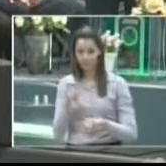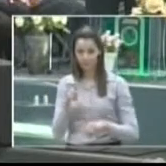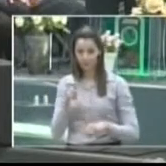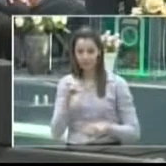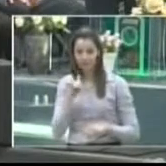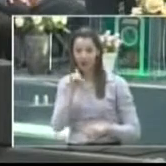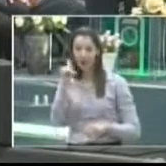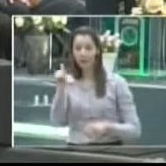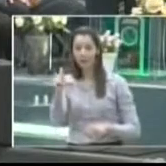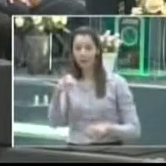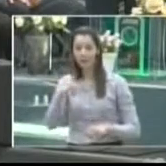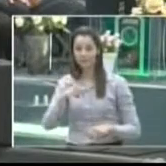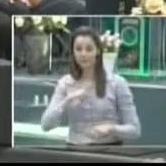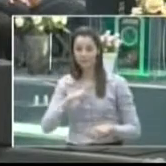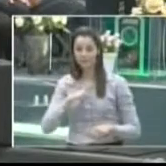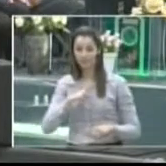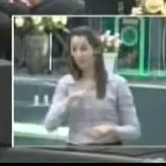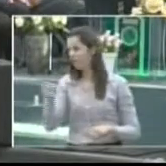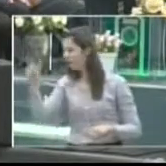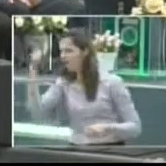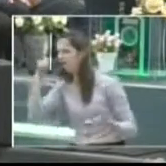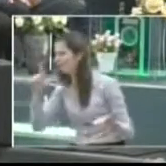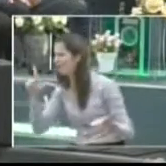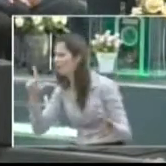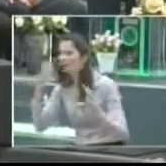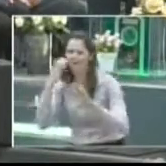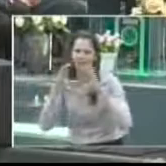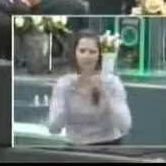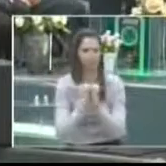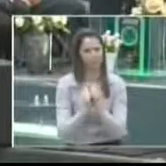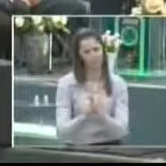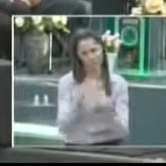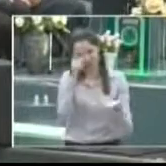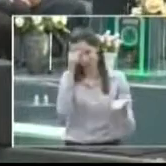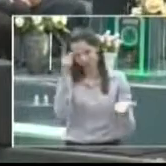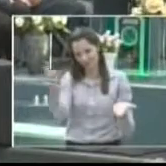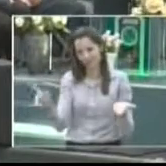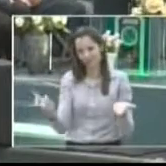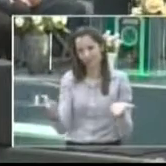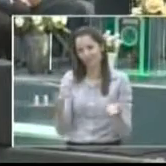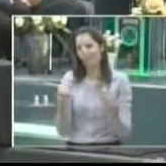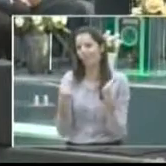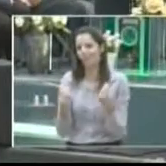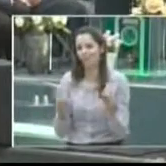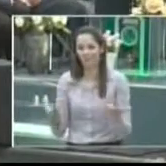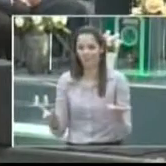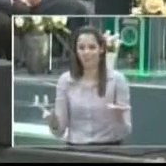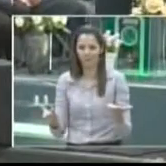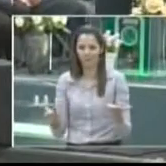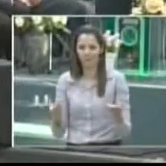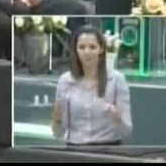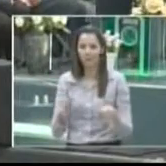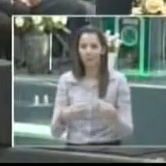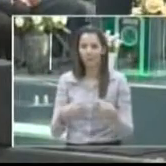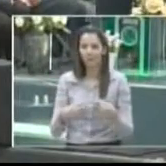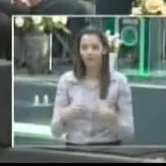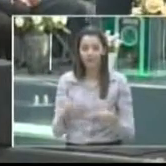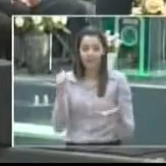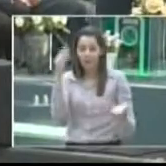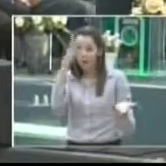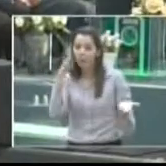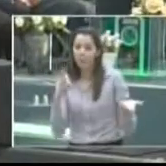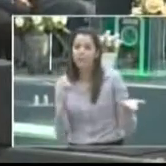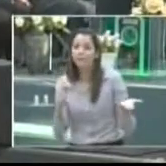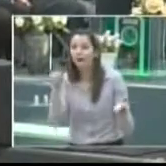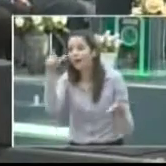eles que vocês não conseguiram fazer isso. Dann werden die Brasilianer in Deutschland ganz traurig sein. Então os brasileiros lá na Alemanha vão ficar muito